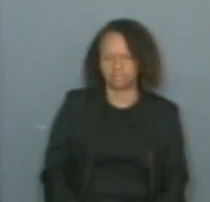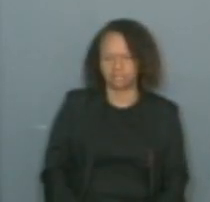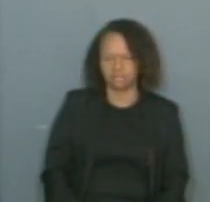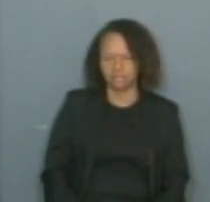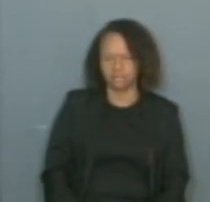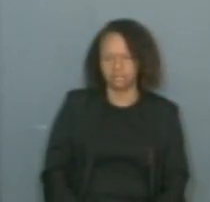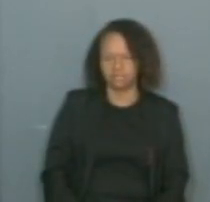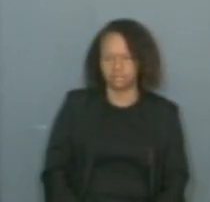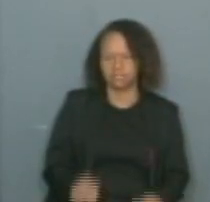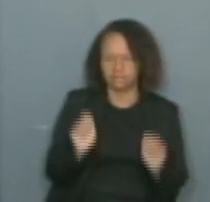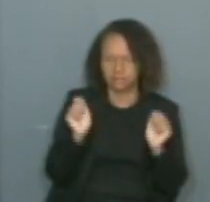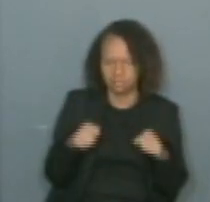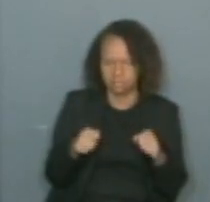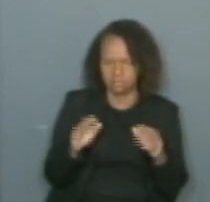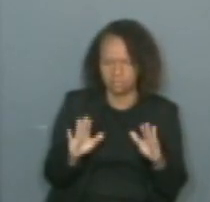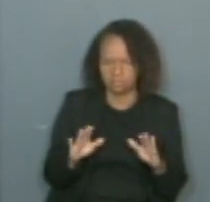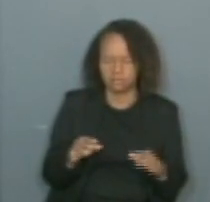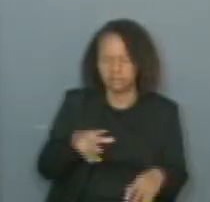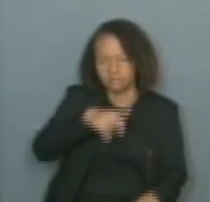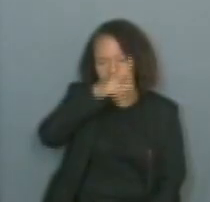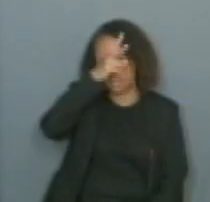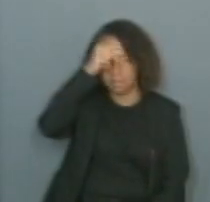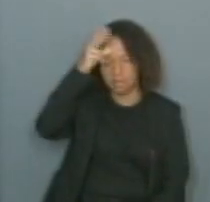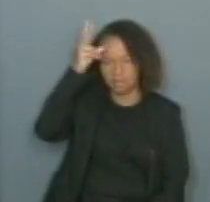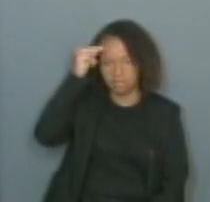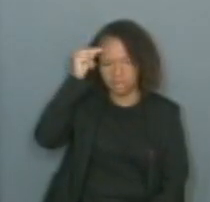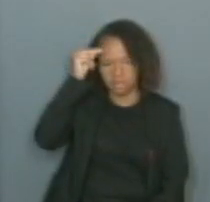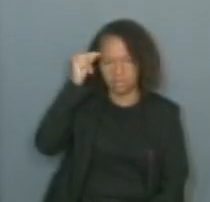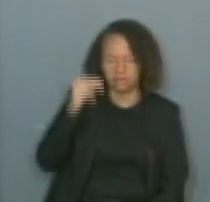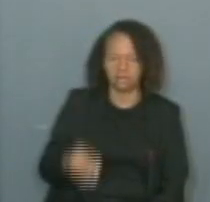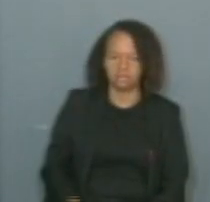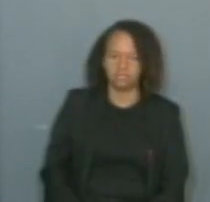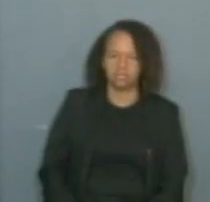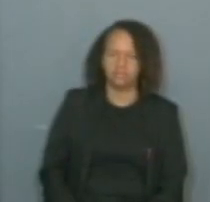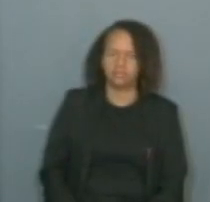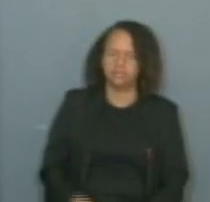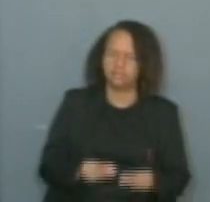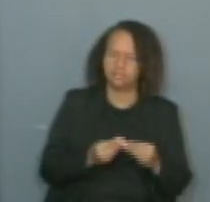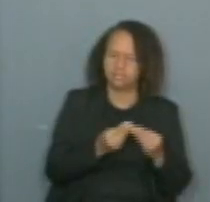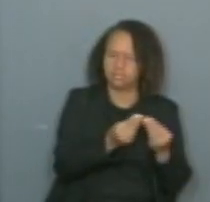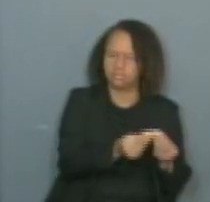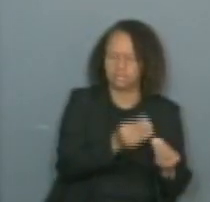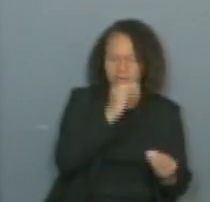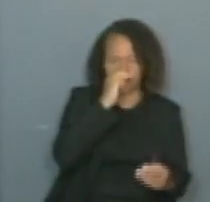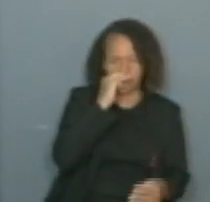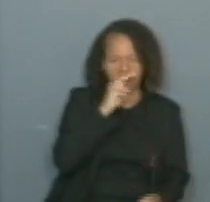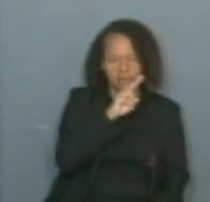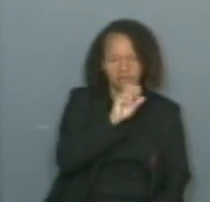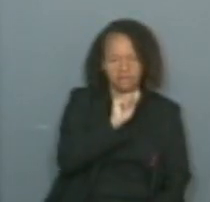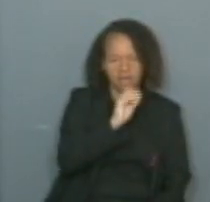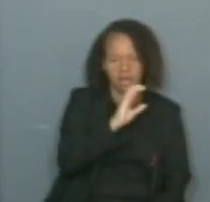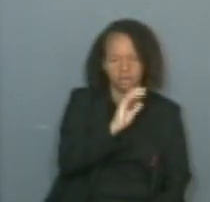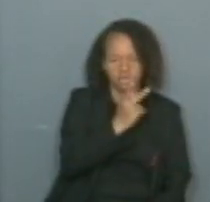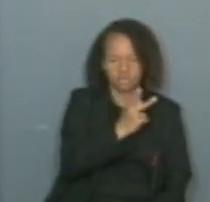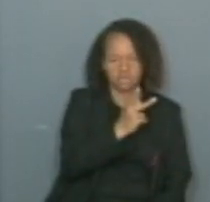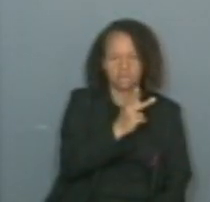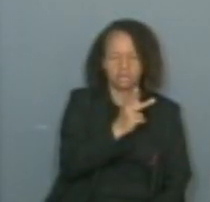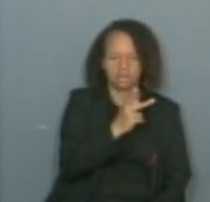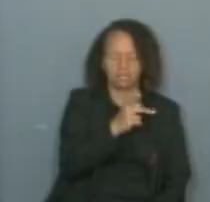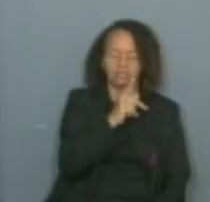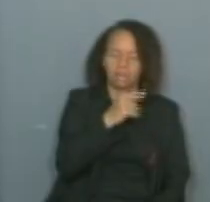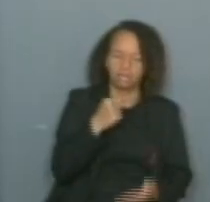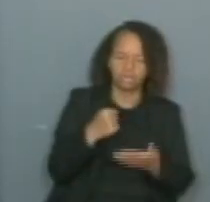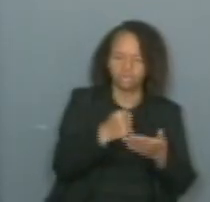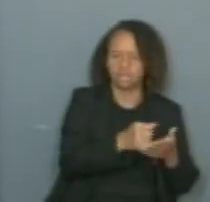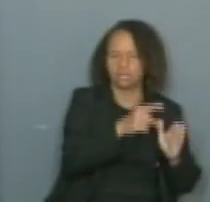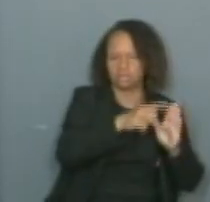que fosse possível a prefeitura dar vouchers para as pessoas que vão se beneficiar desse programa.